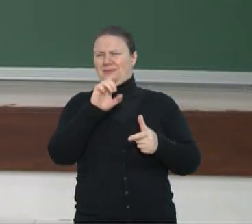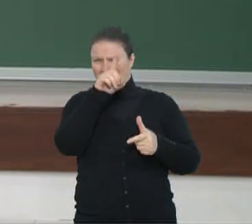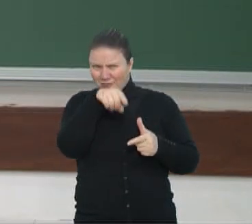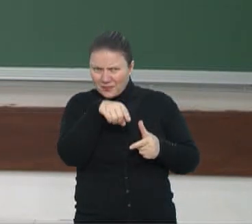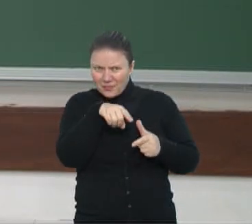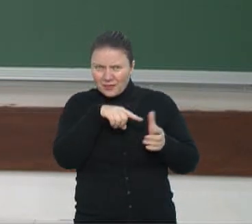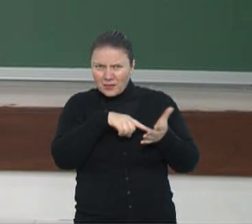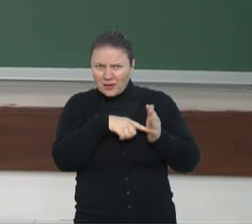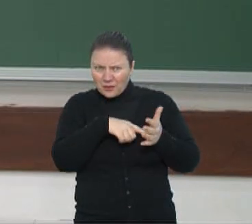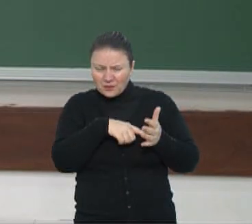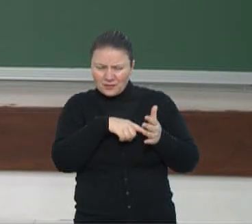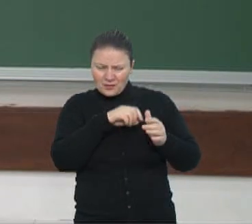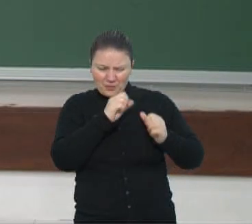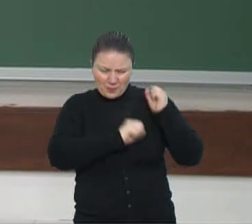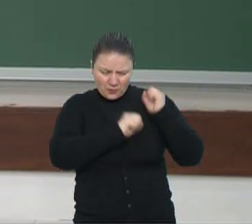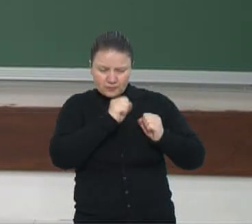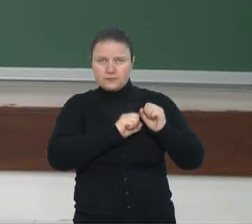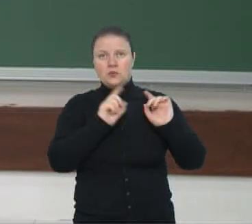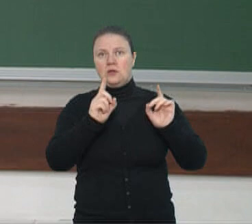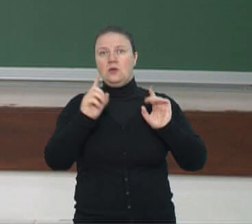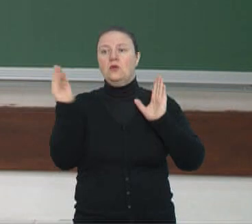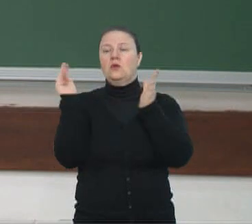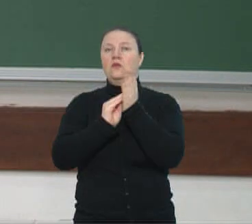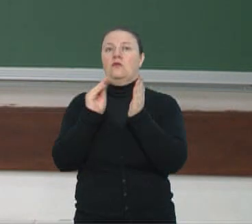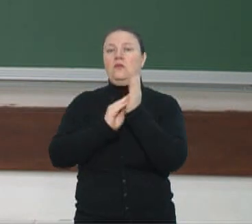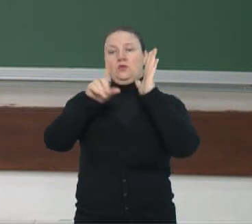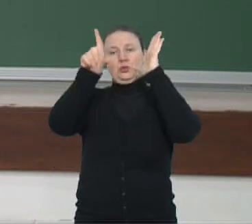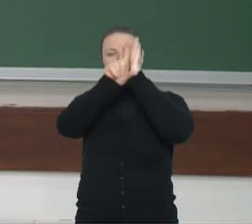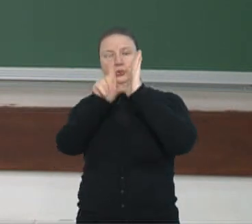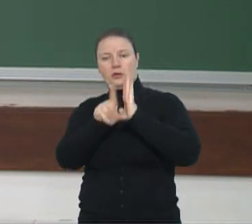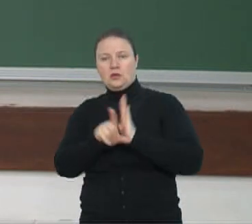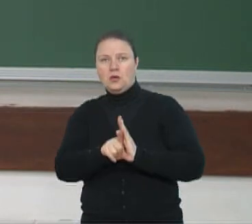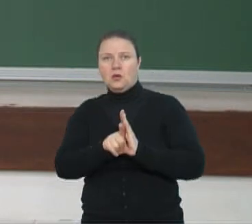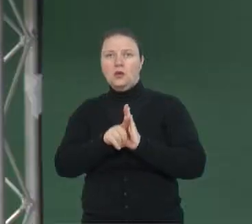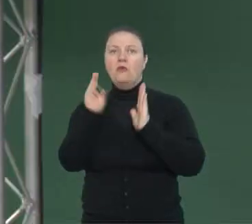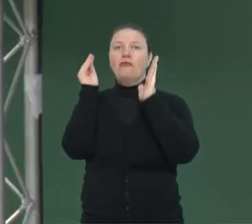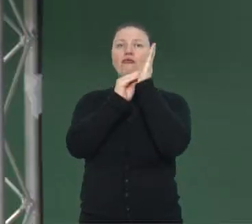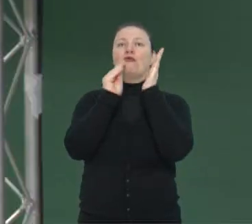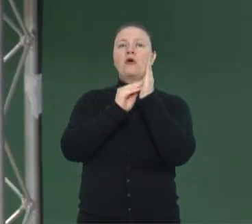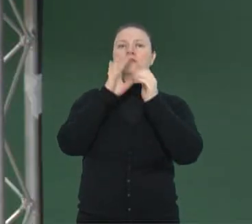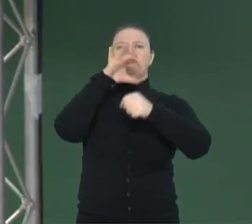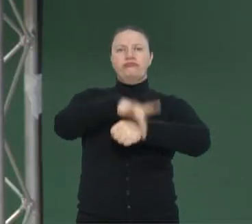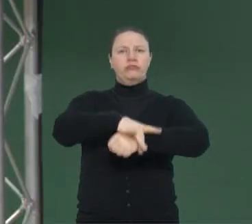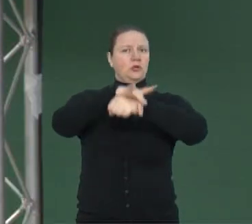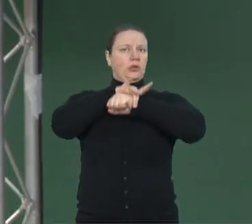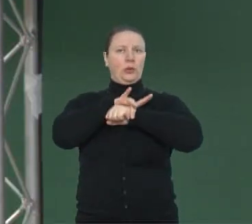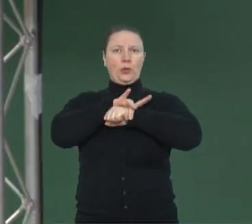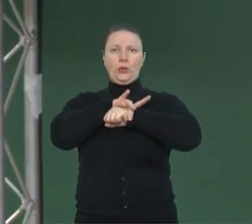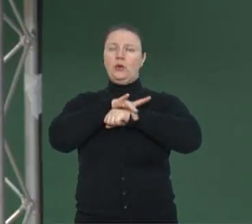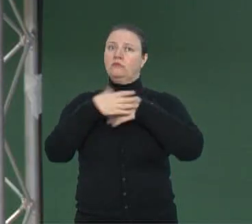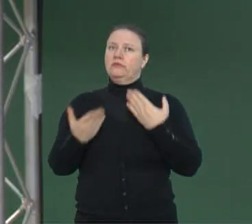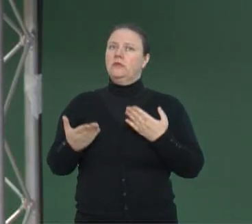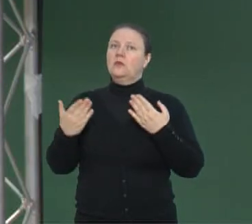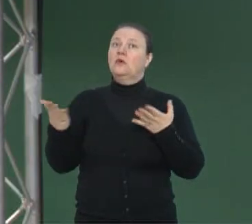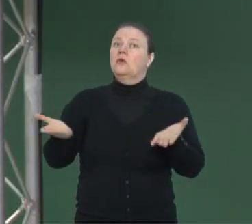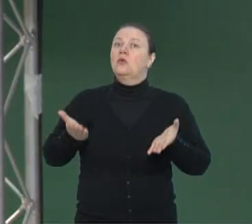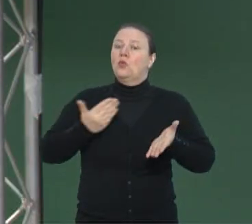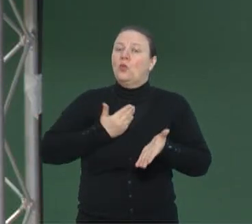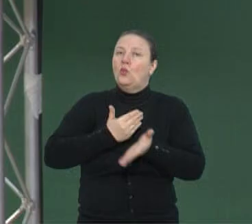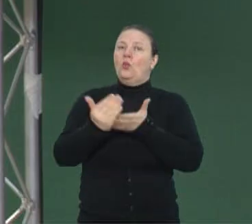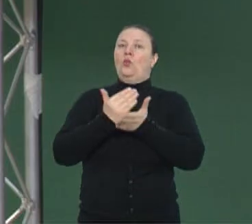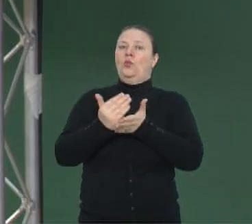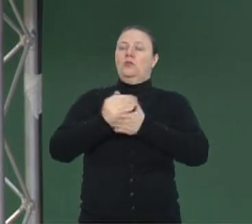a falta de leis, a falta de segurança, a falta de direitos desses trabalhadores. A partir disso vai surgir um novo movimento na história, o movimento